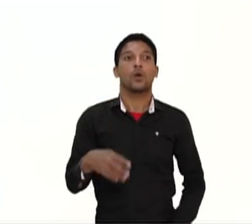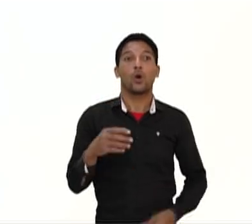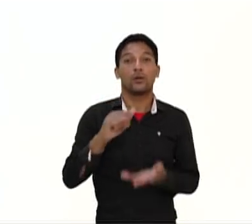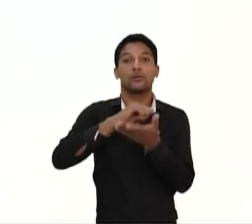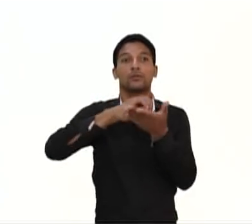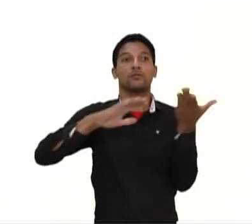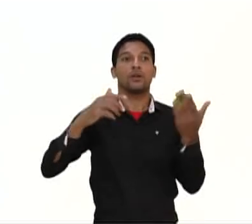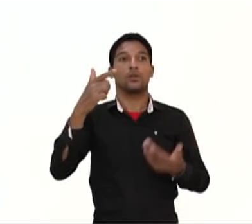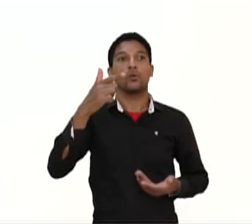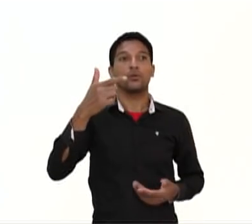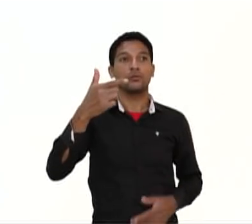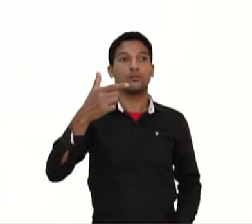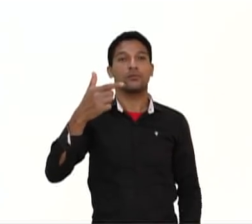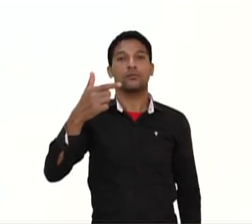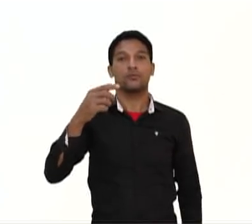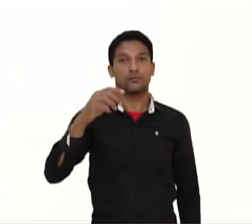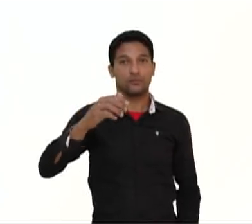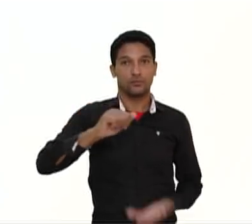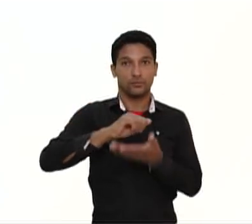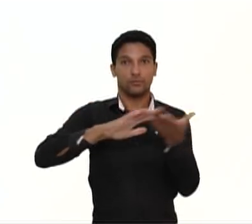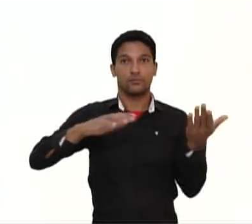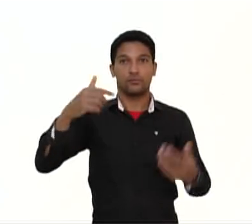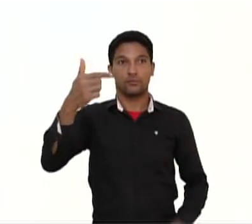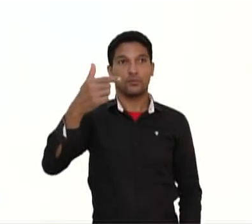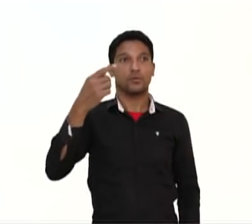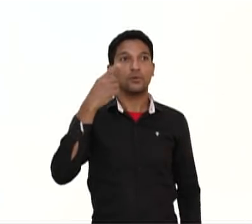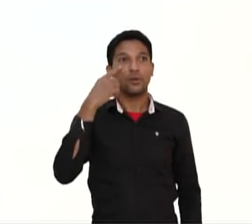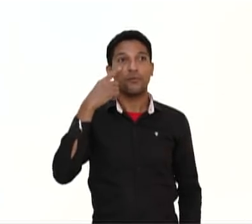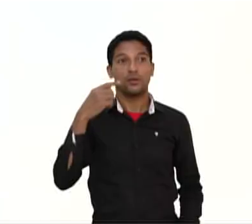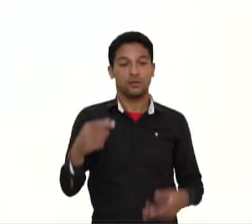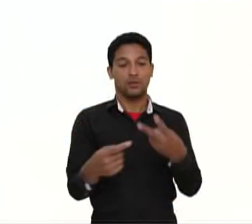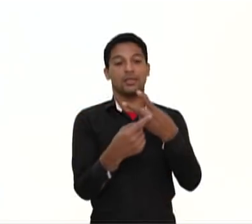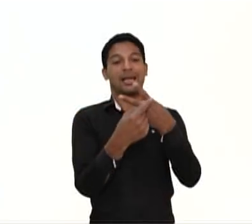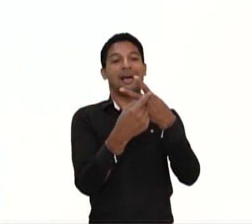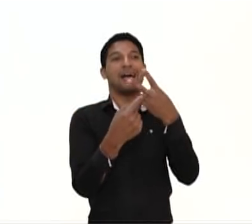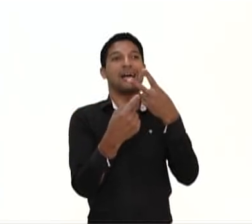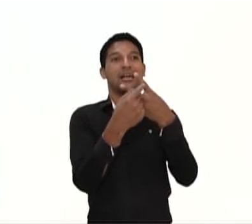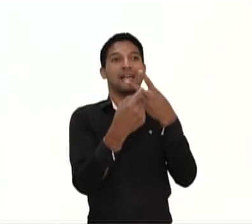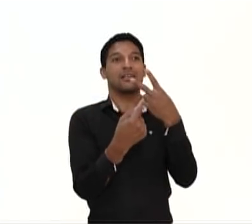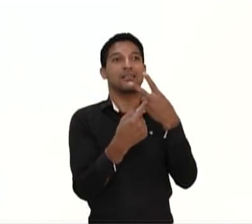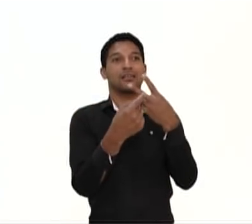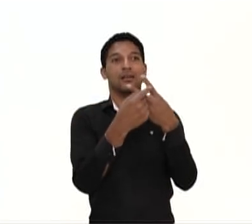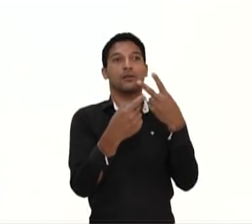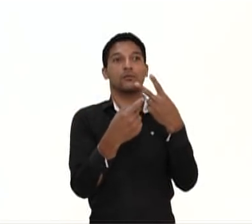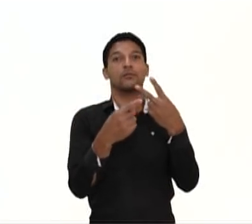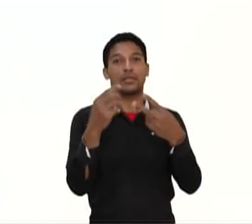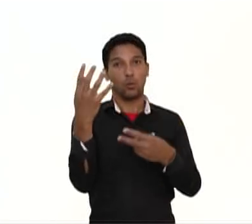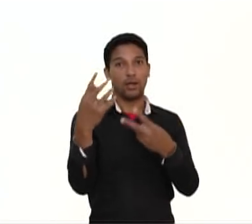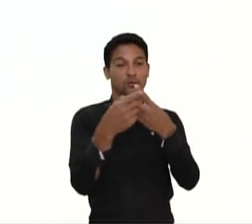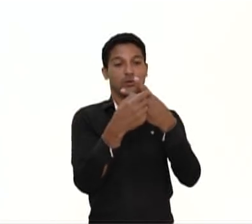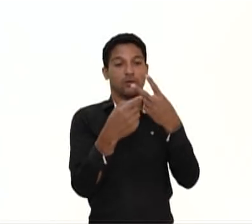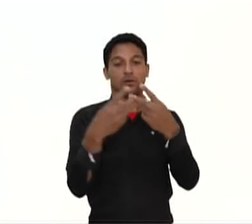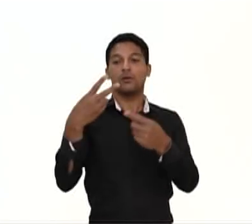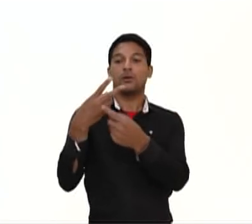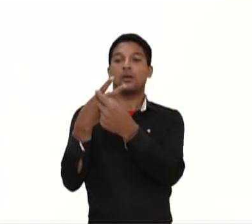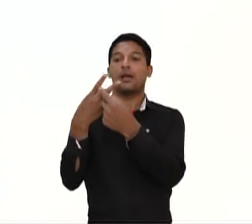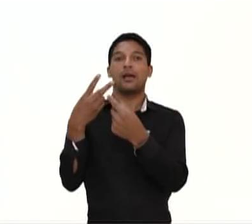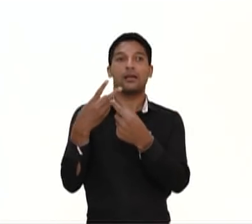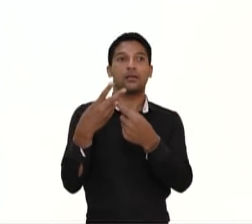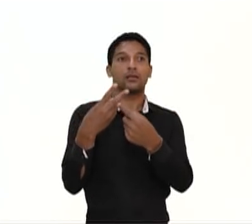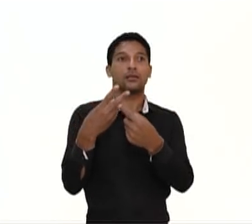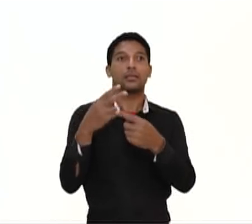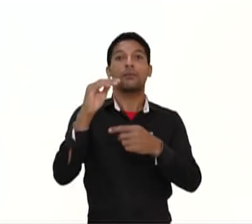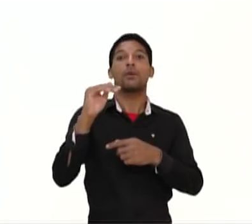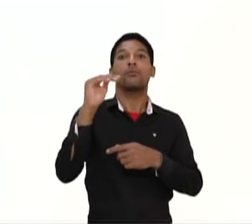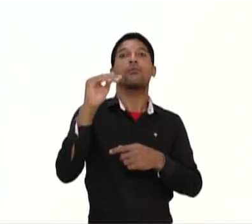2, eu quero que você determine os ângulos no quadrilátero a seguir. Então, tenho 4 ângulos, né? 2 já estão escritos, mas eu quero saber a